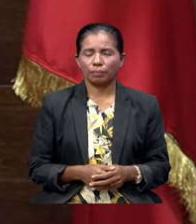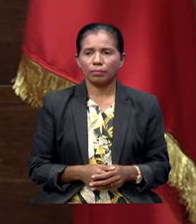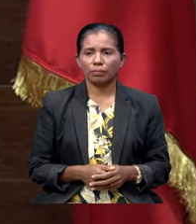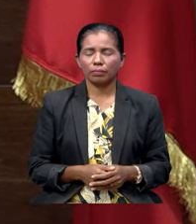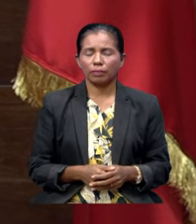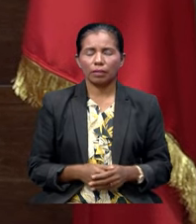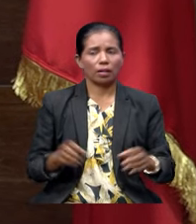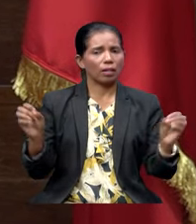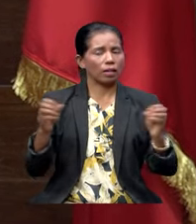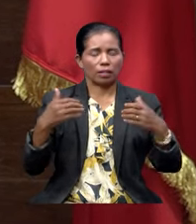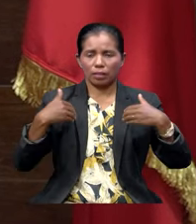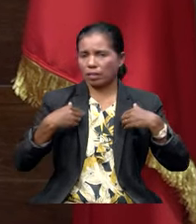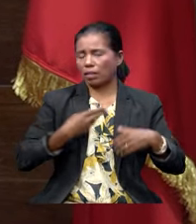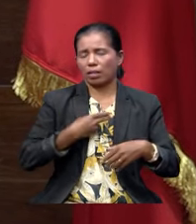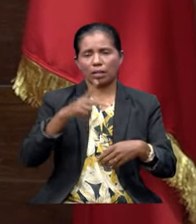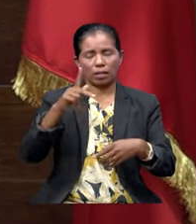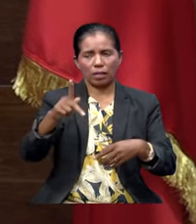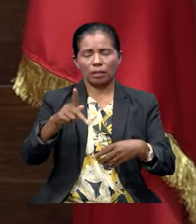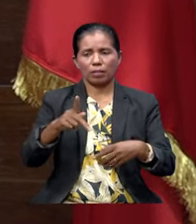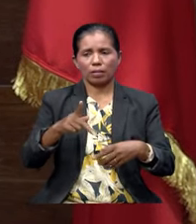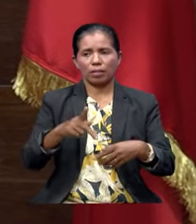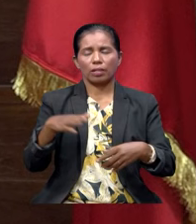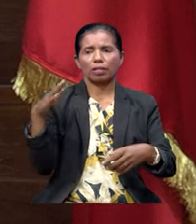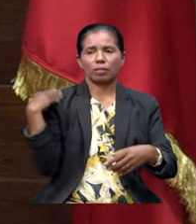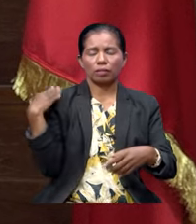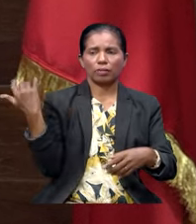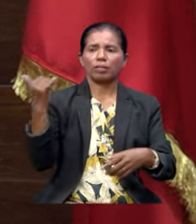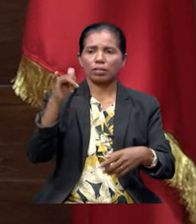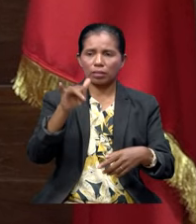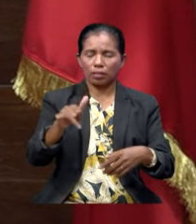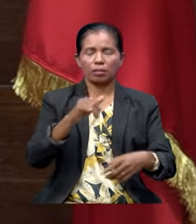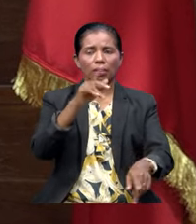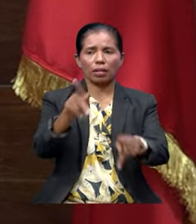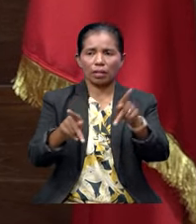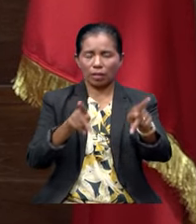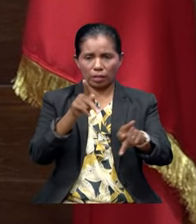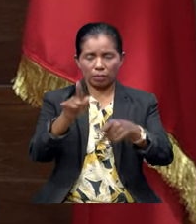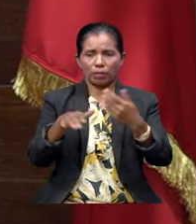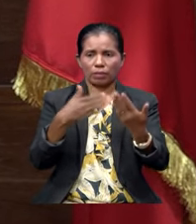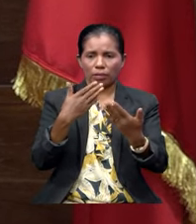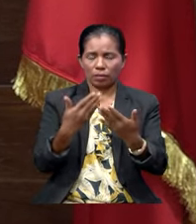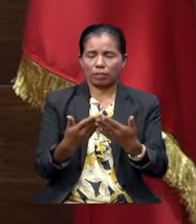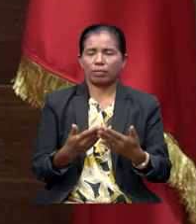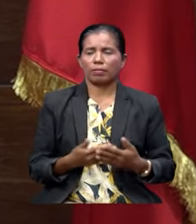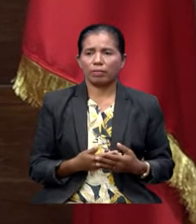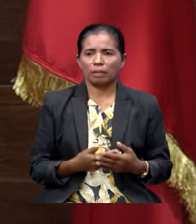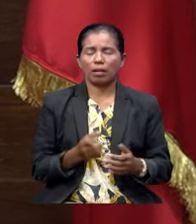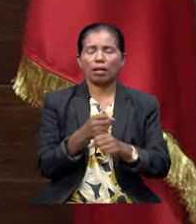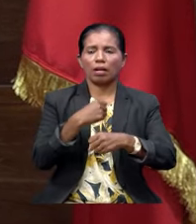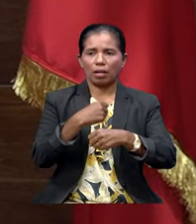a Hala Kruma, que jovem Sira, com a população, que